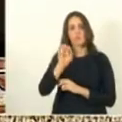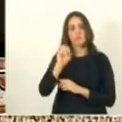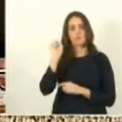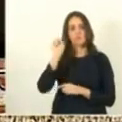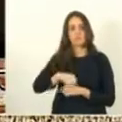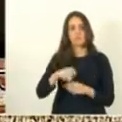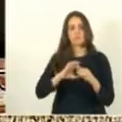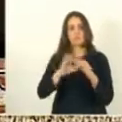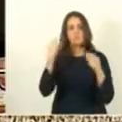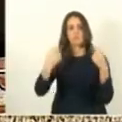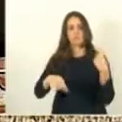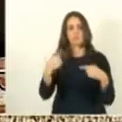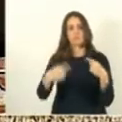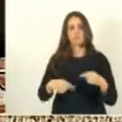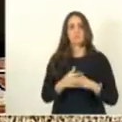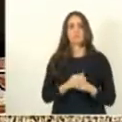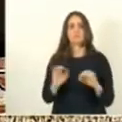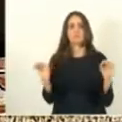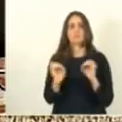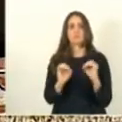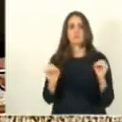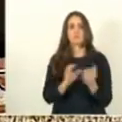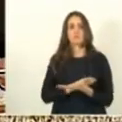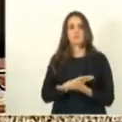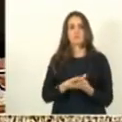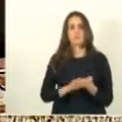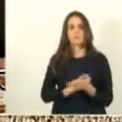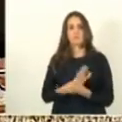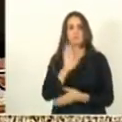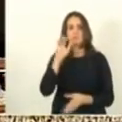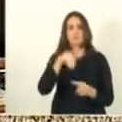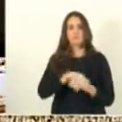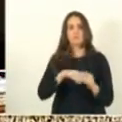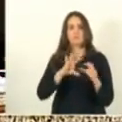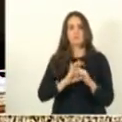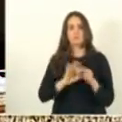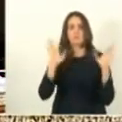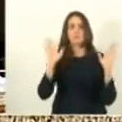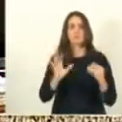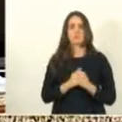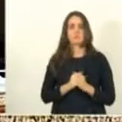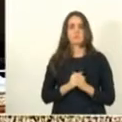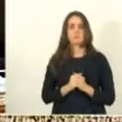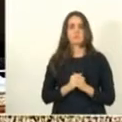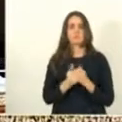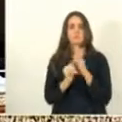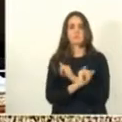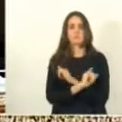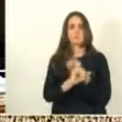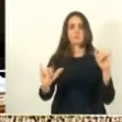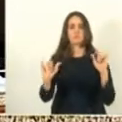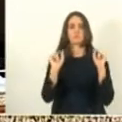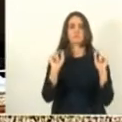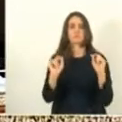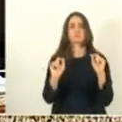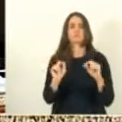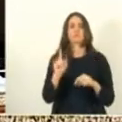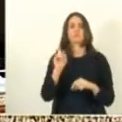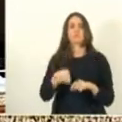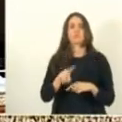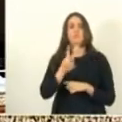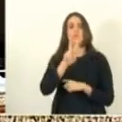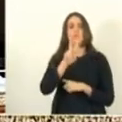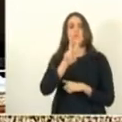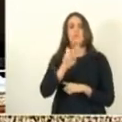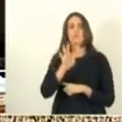o projeto em discussão. Não havendo quem queira discutir, em votação. Informo que, por se tratar de